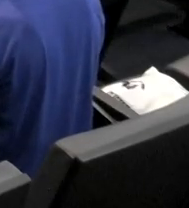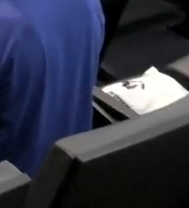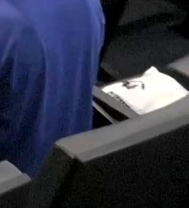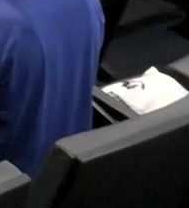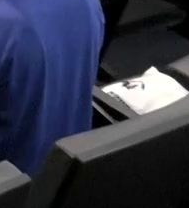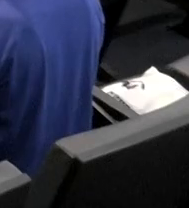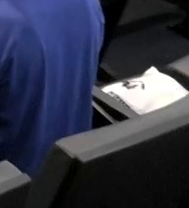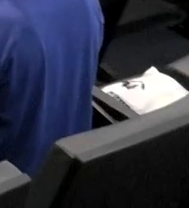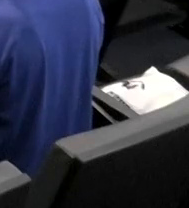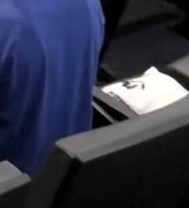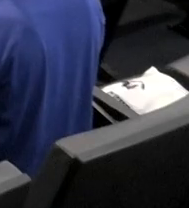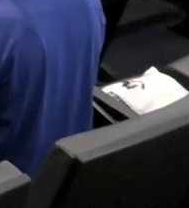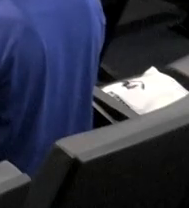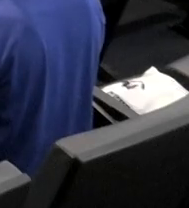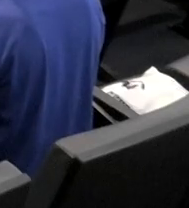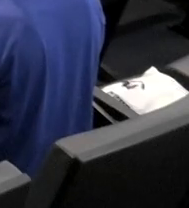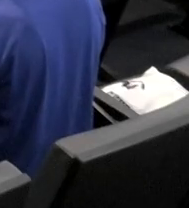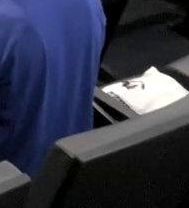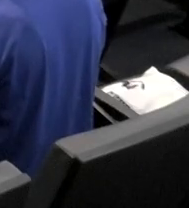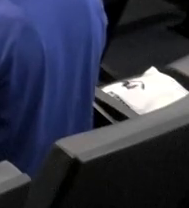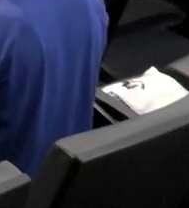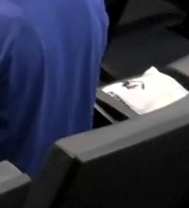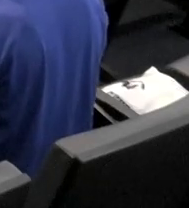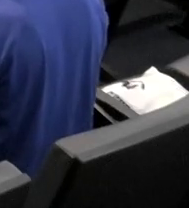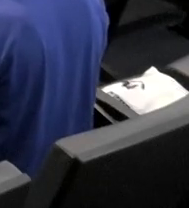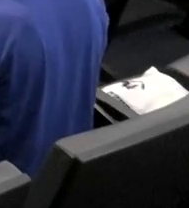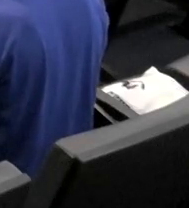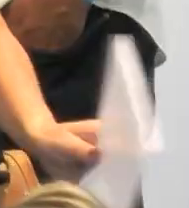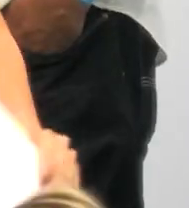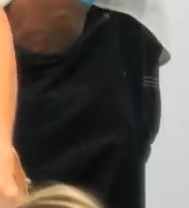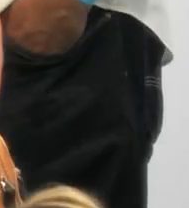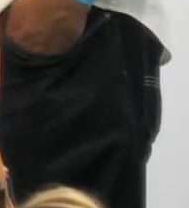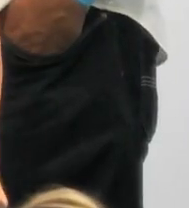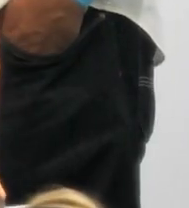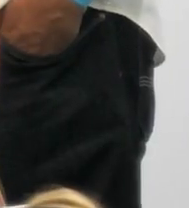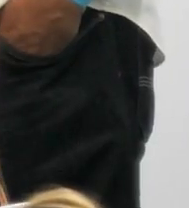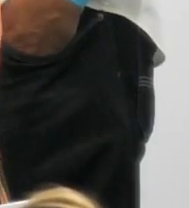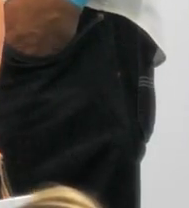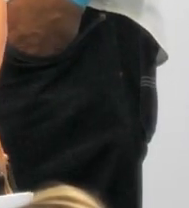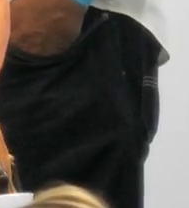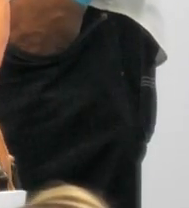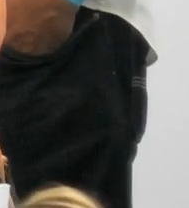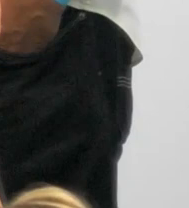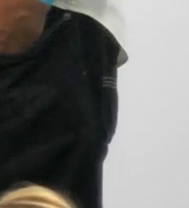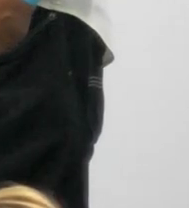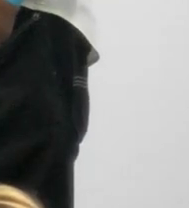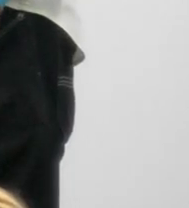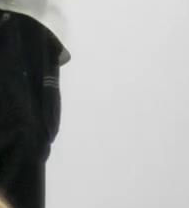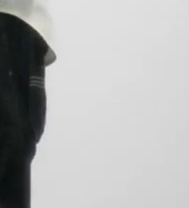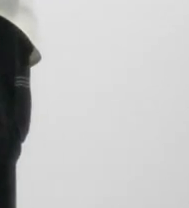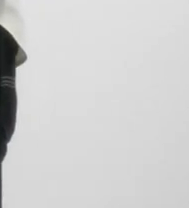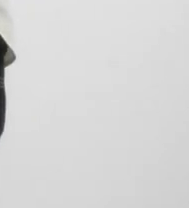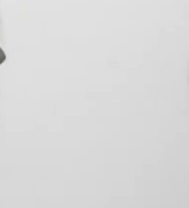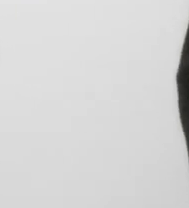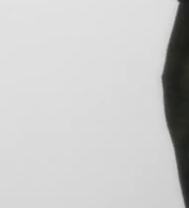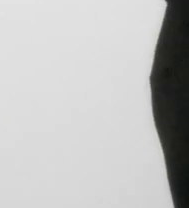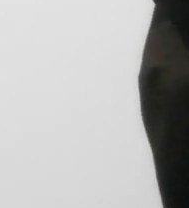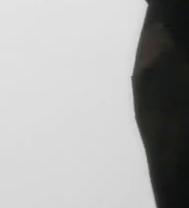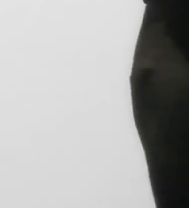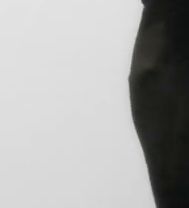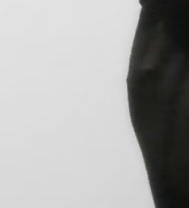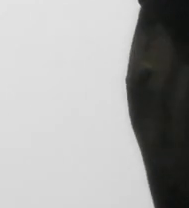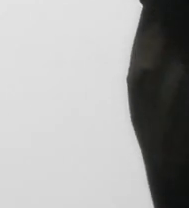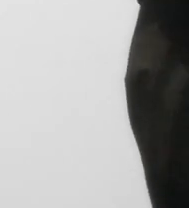ramage mas eu vou falar como mãe atípica né do Thomas 6 anos e quando ele falou que trazer pro